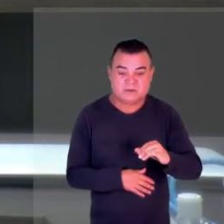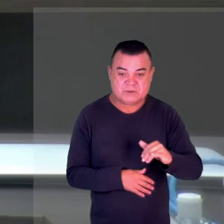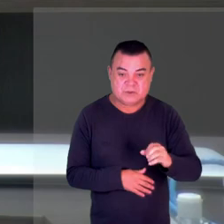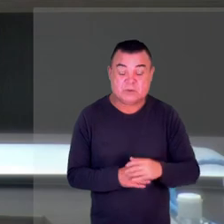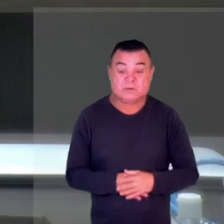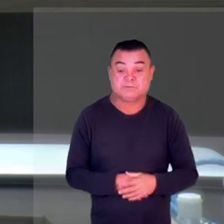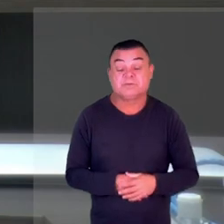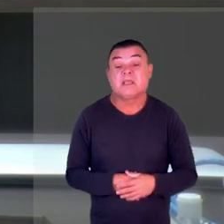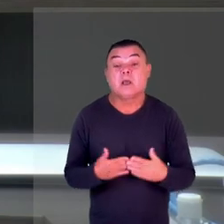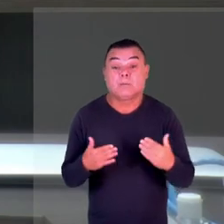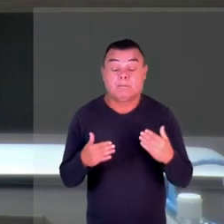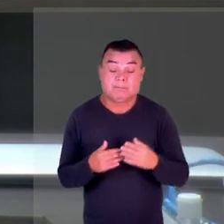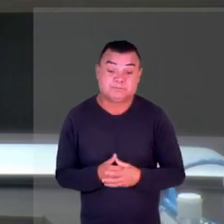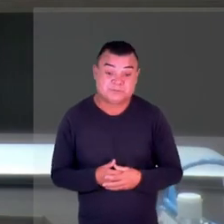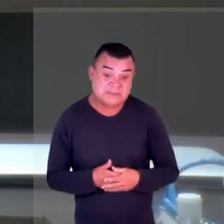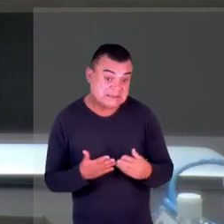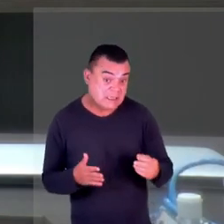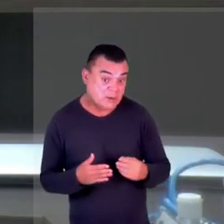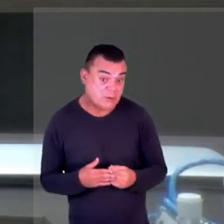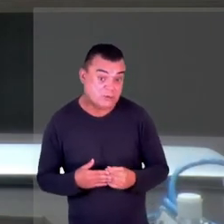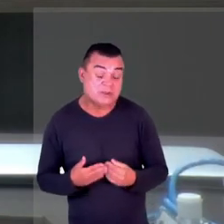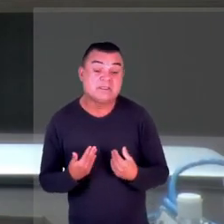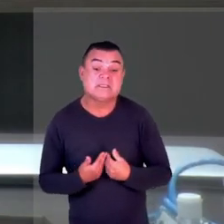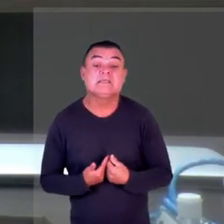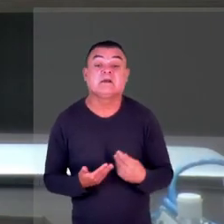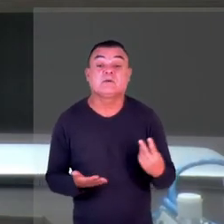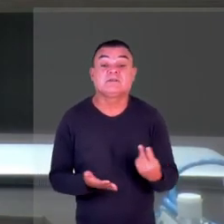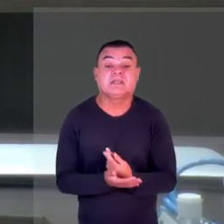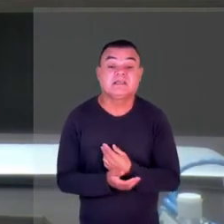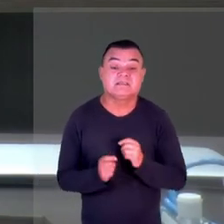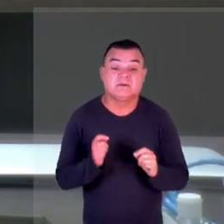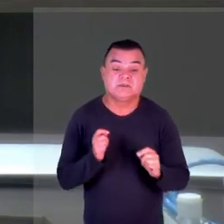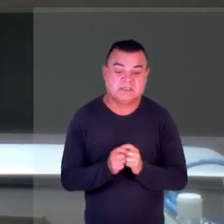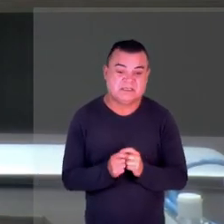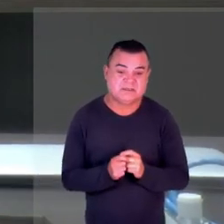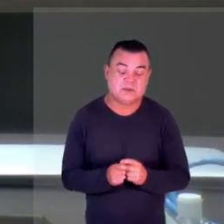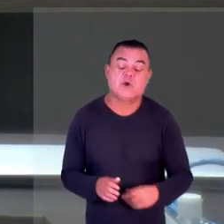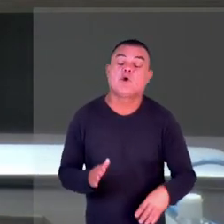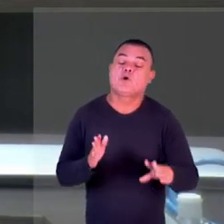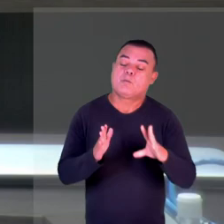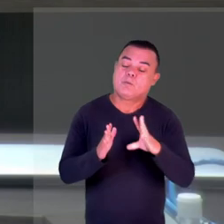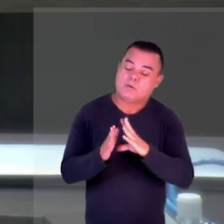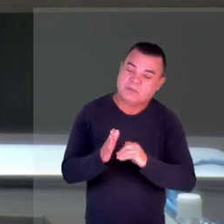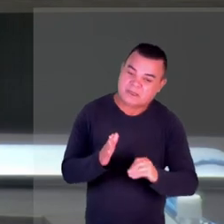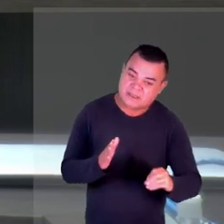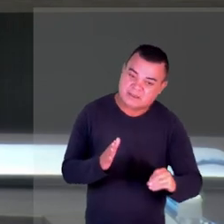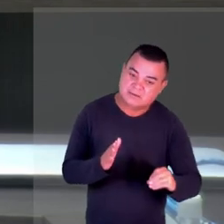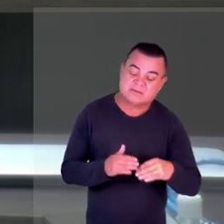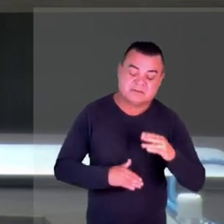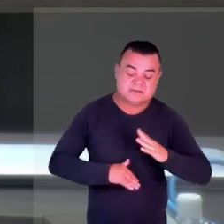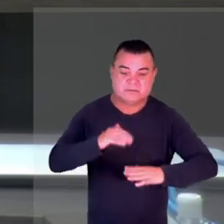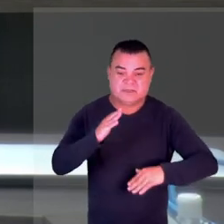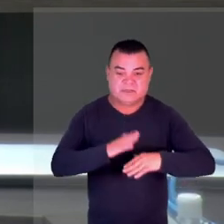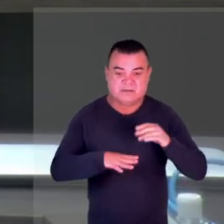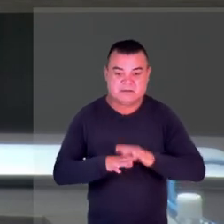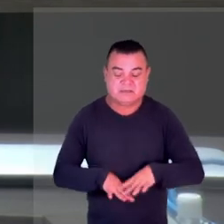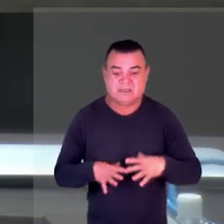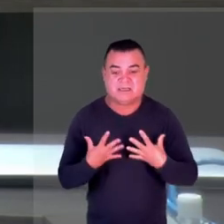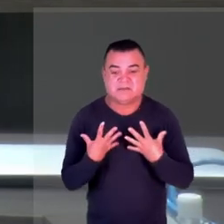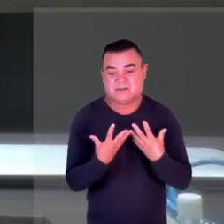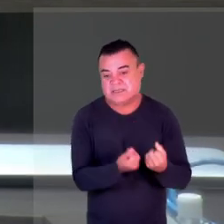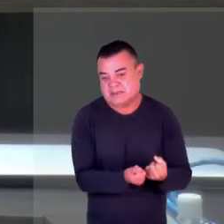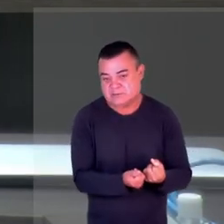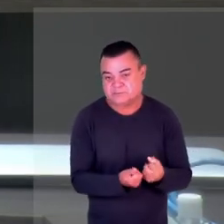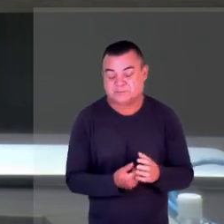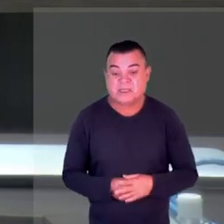né então o que o que tá por trás disso é um modelo de desenvolvimento adotado eh com relação aos